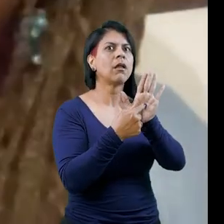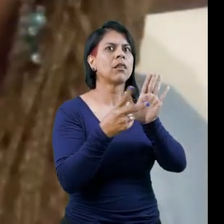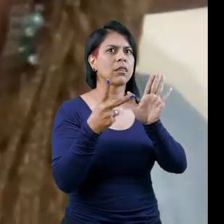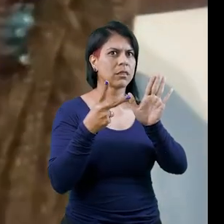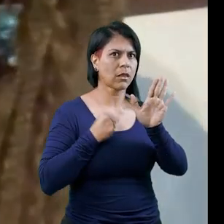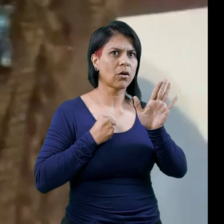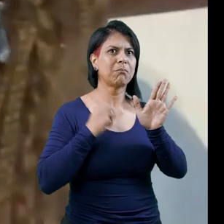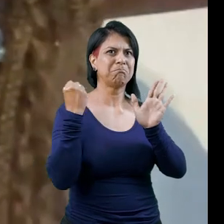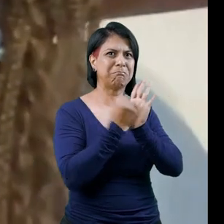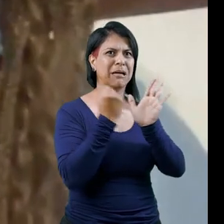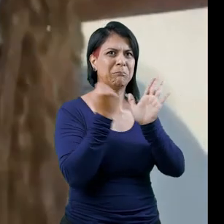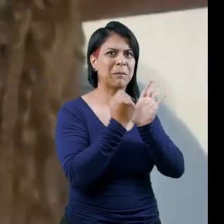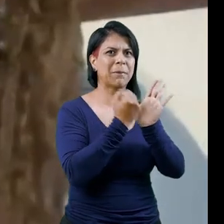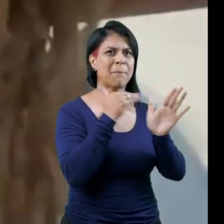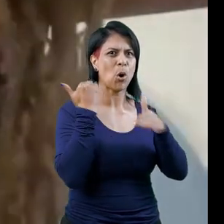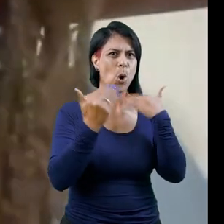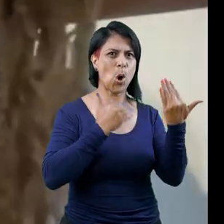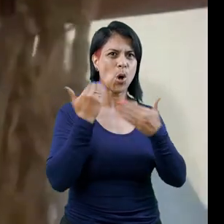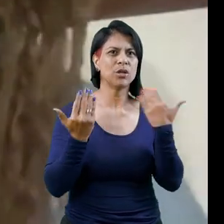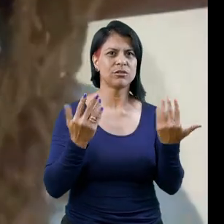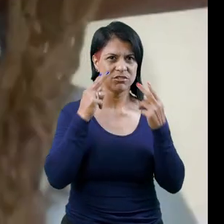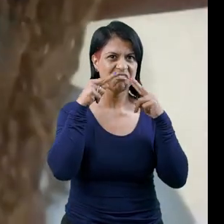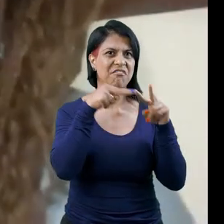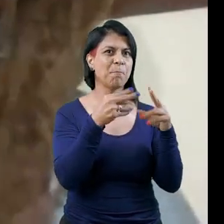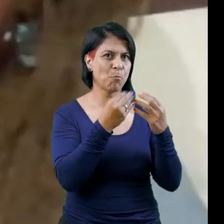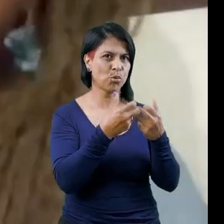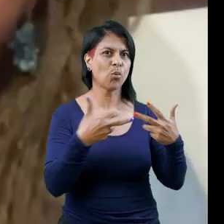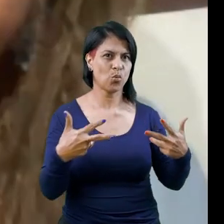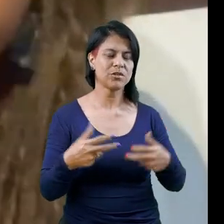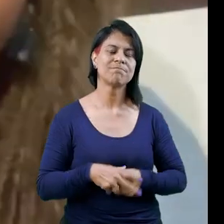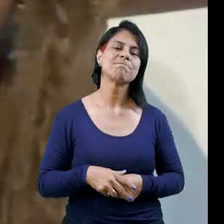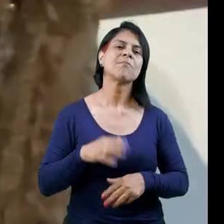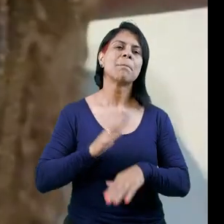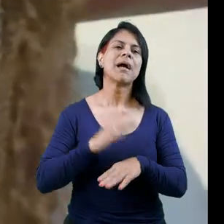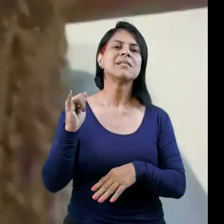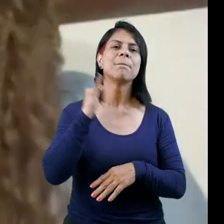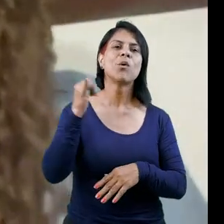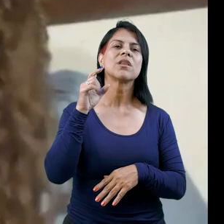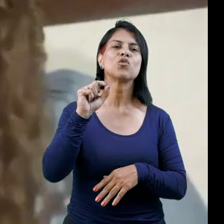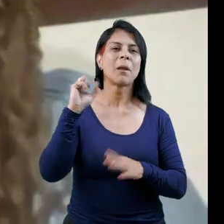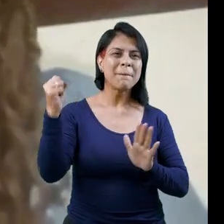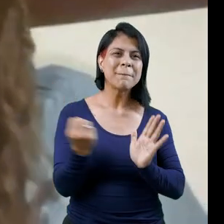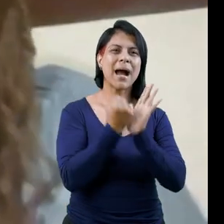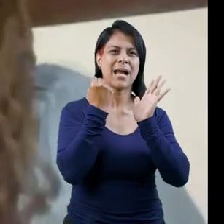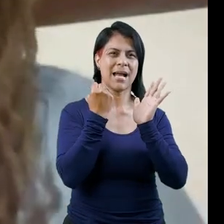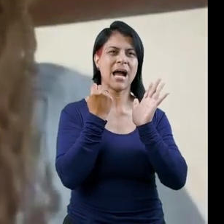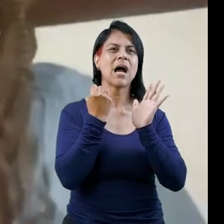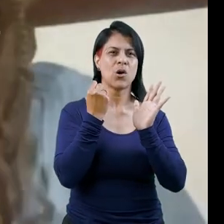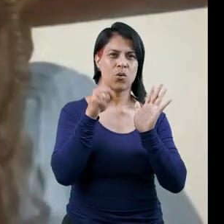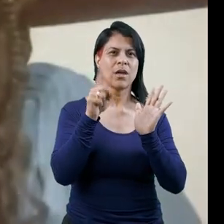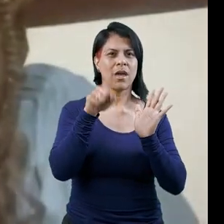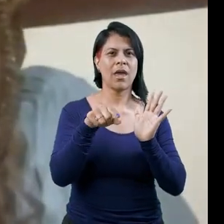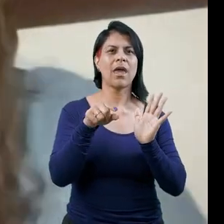Quando a gente está falando da importância de demarcação, a Brisa traz muito isso, a importância de demarcar